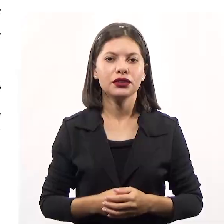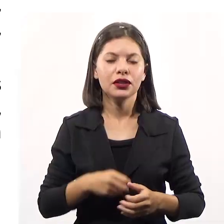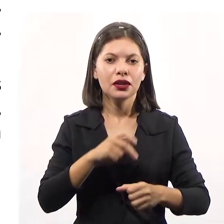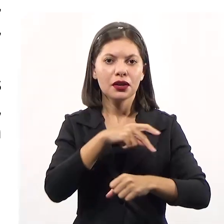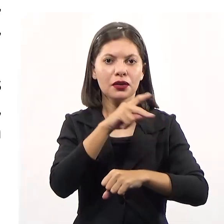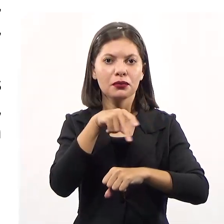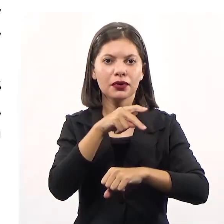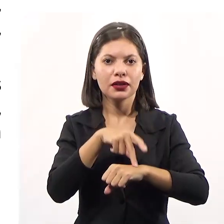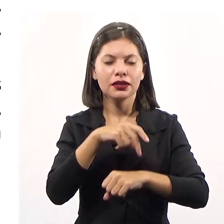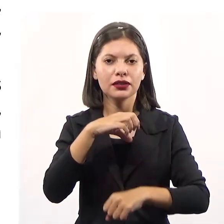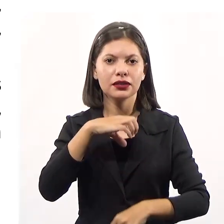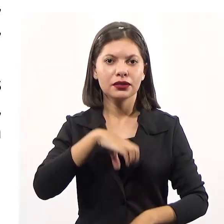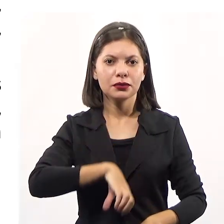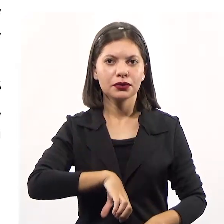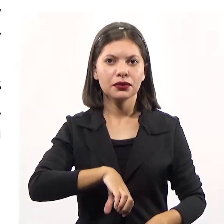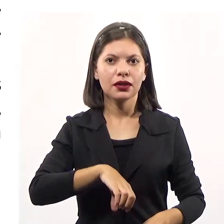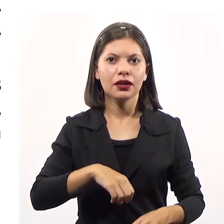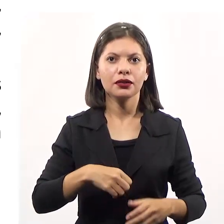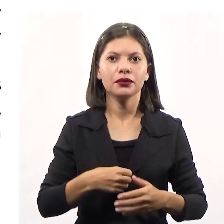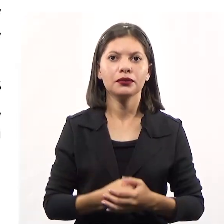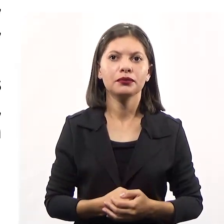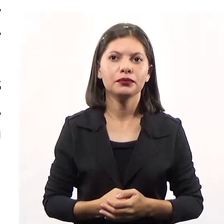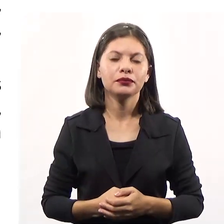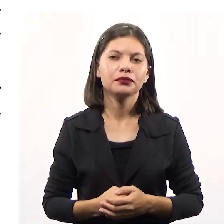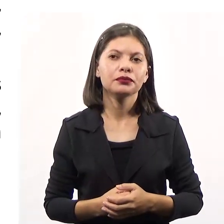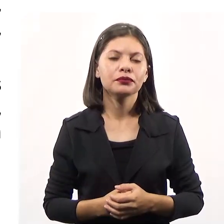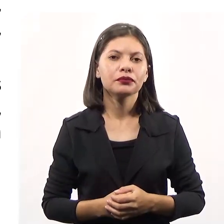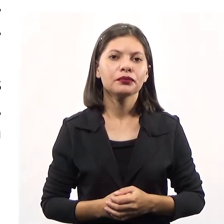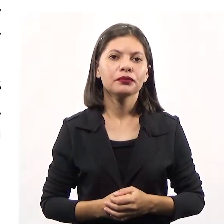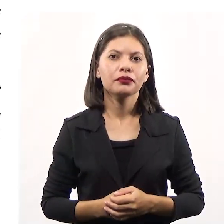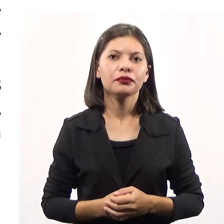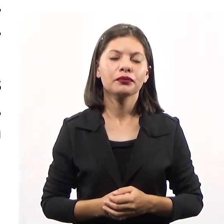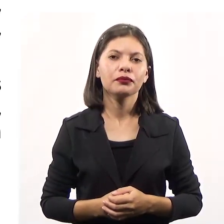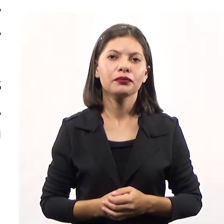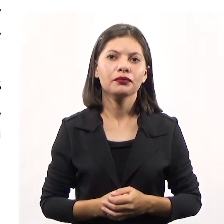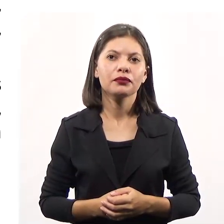de 1836 a 1926,